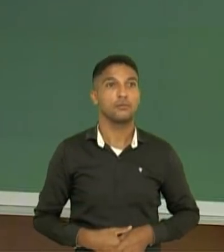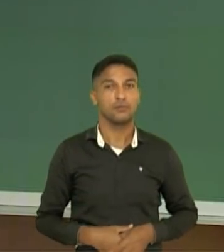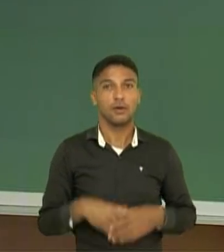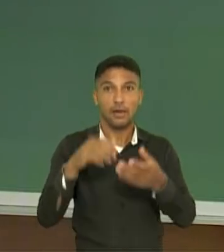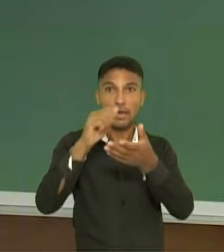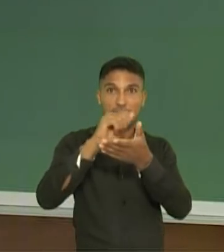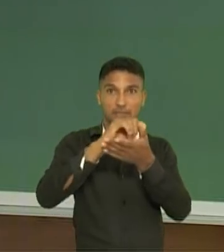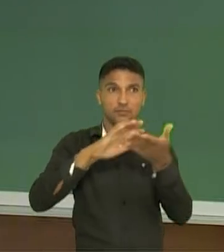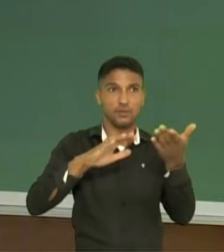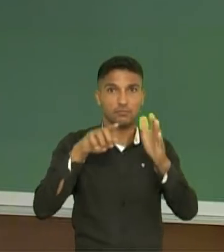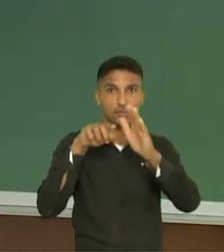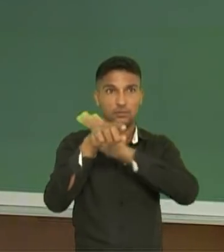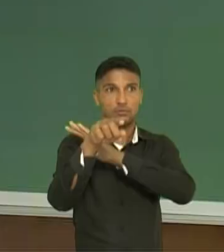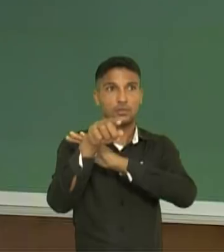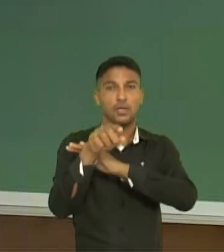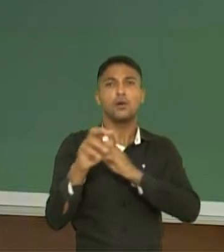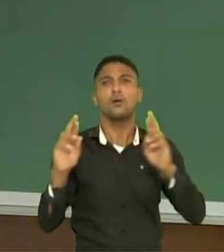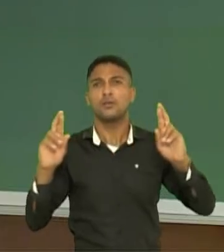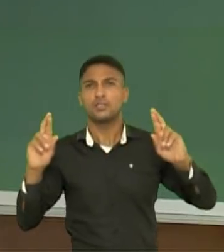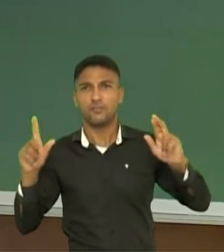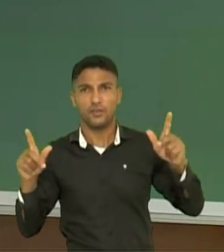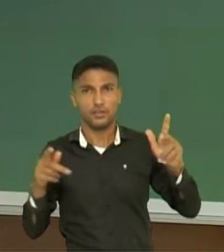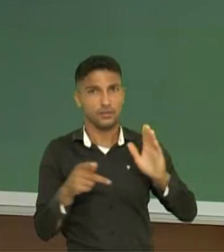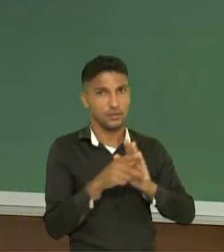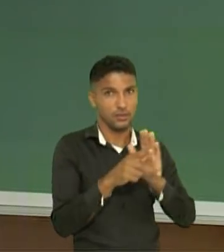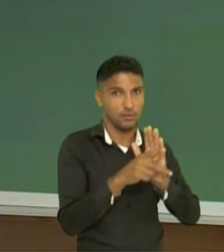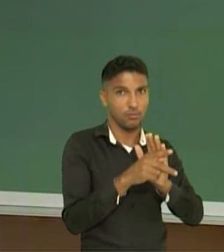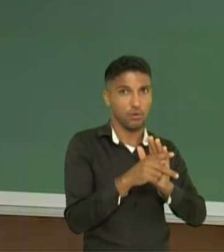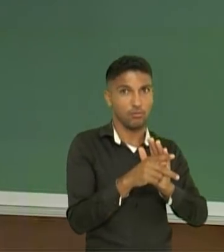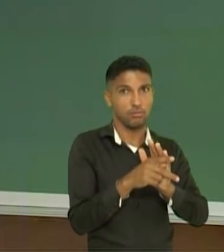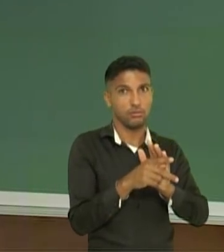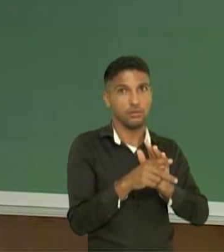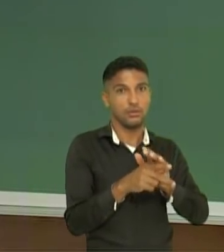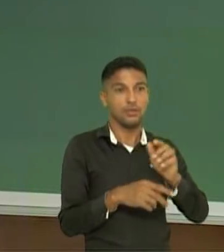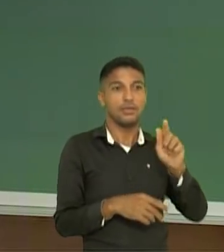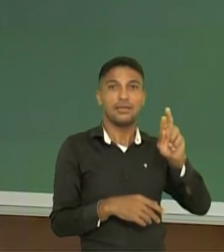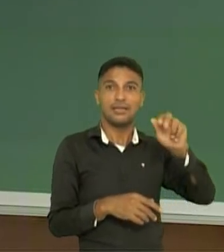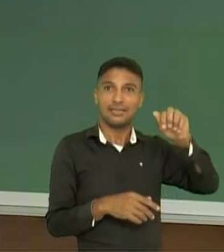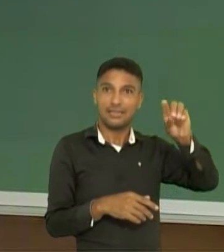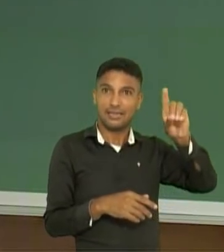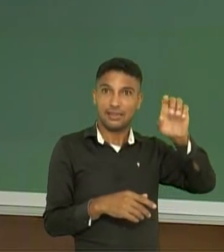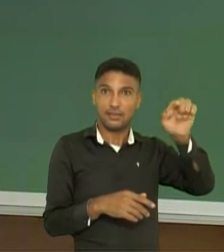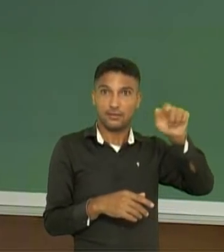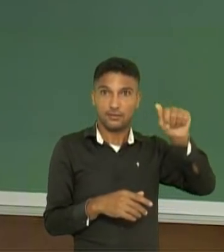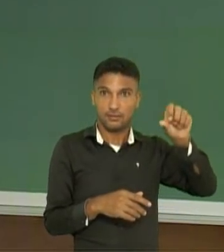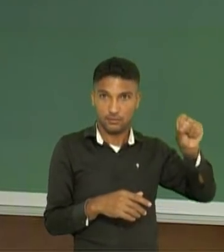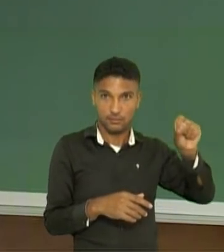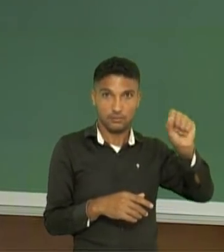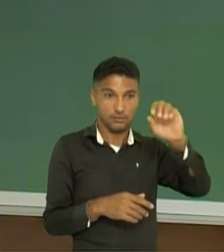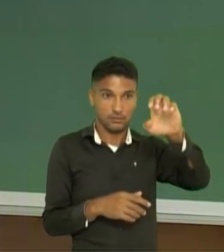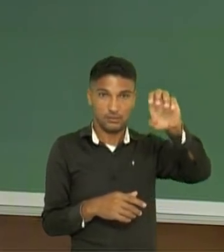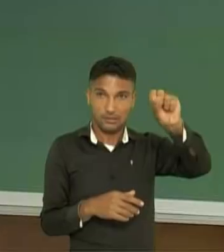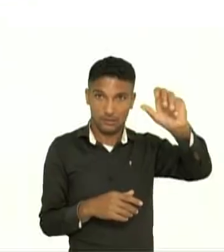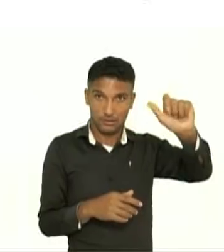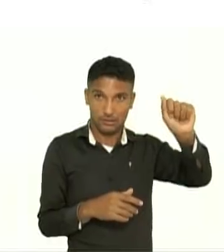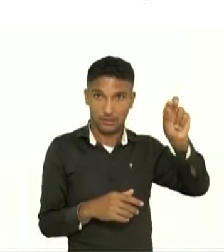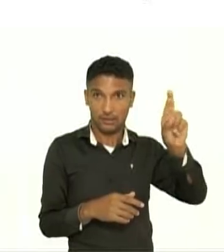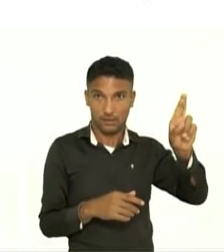fala o seguinte: ao perguntar a diferença entre grandezas escalares e vetoriais, um professor de física obteve as seguintes